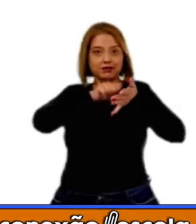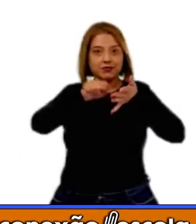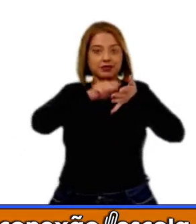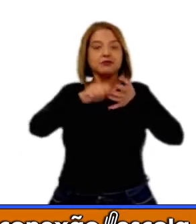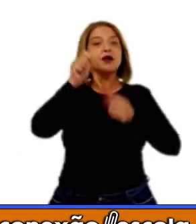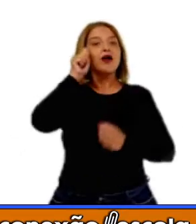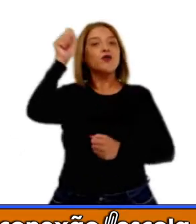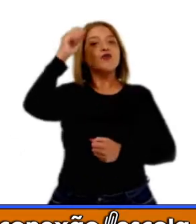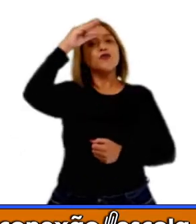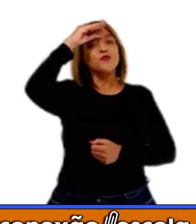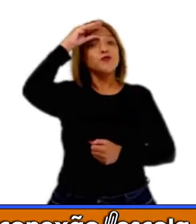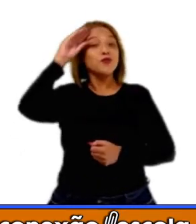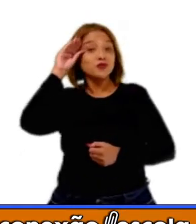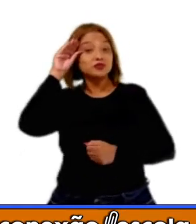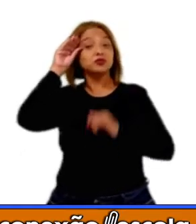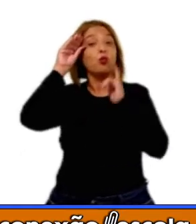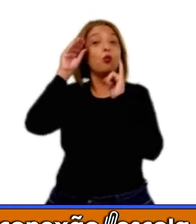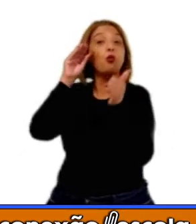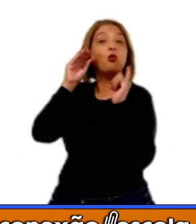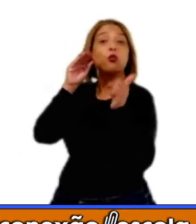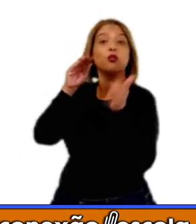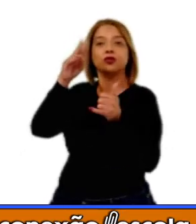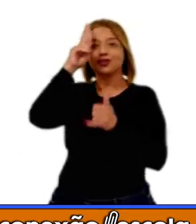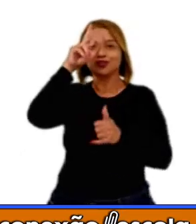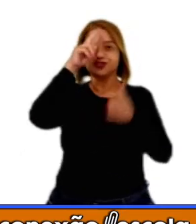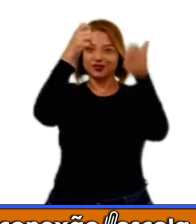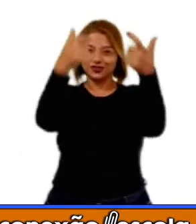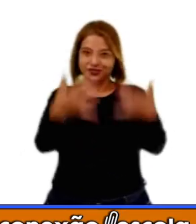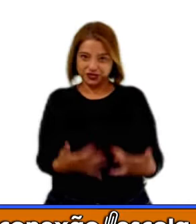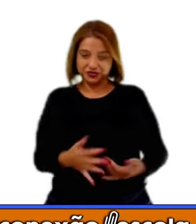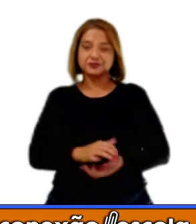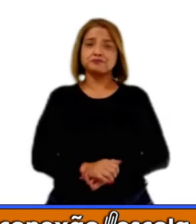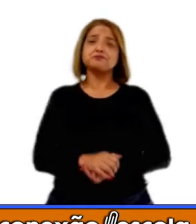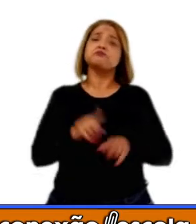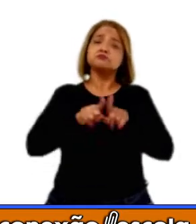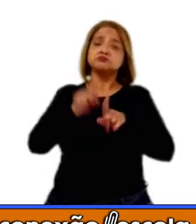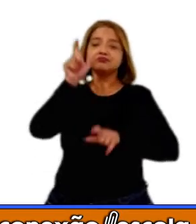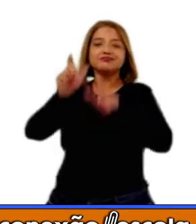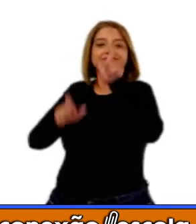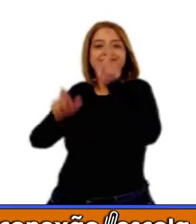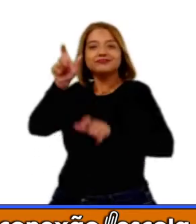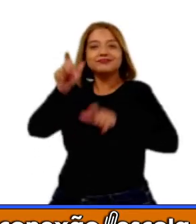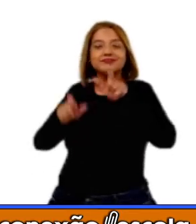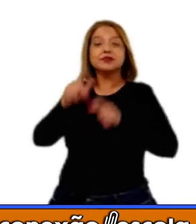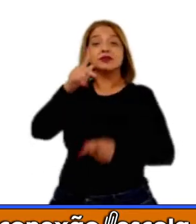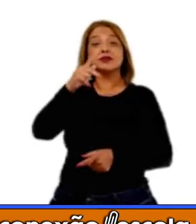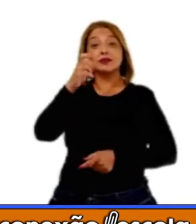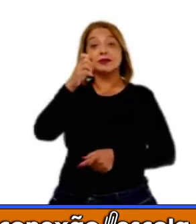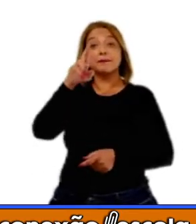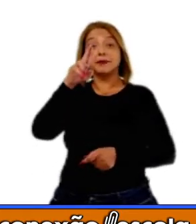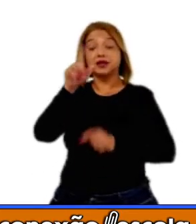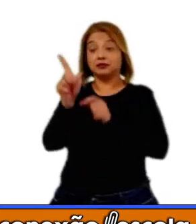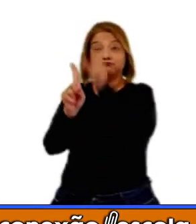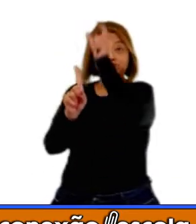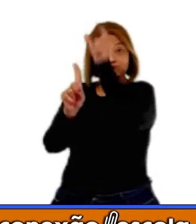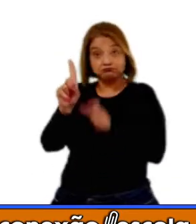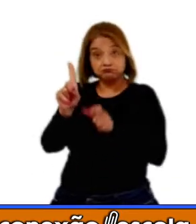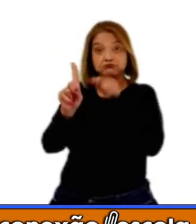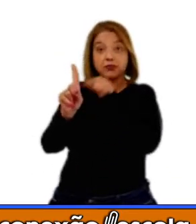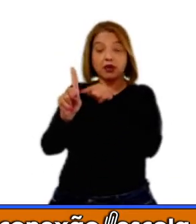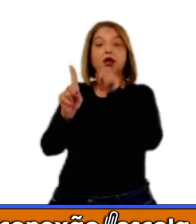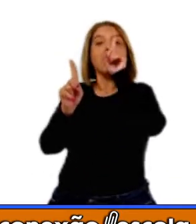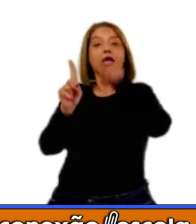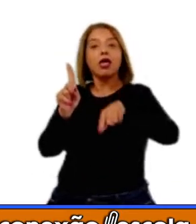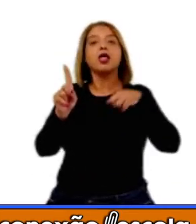Lobato. Nós temos também a personagem ou personagem, que no caso, eles vão pertencer